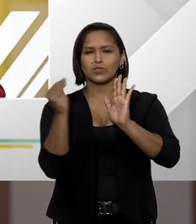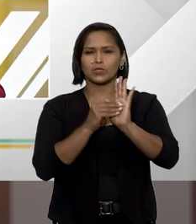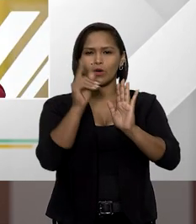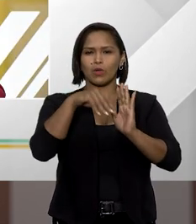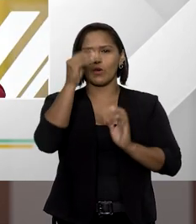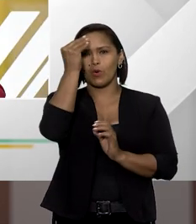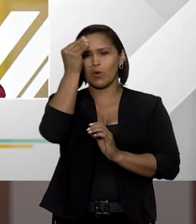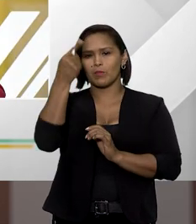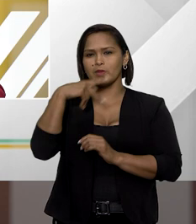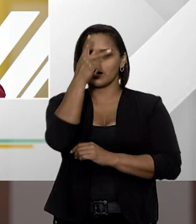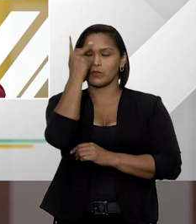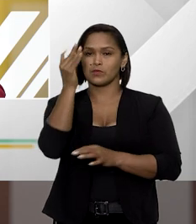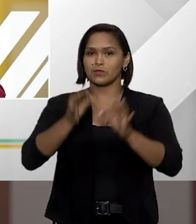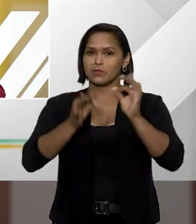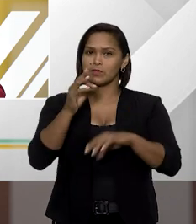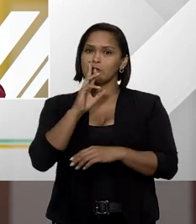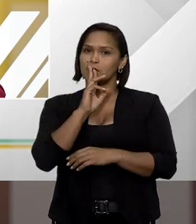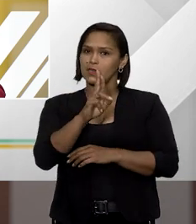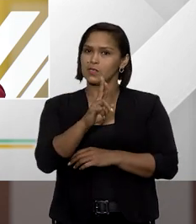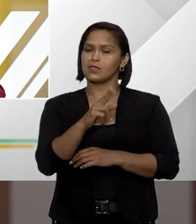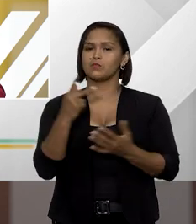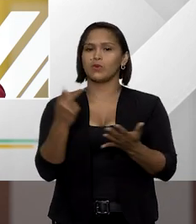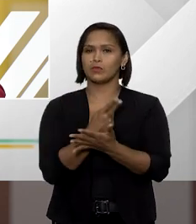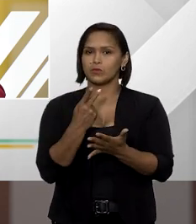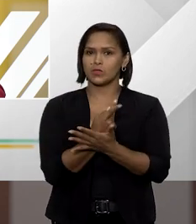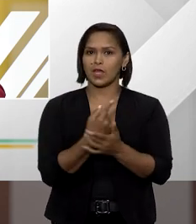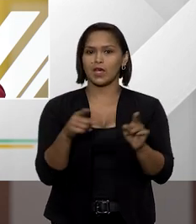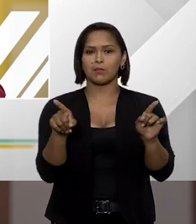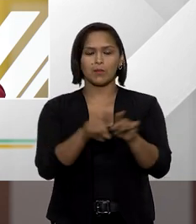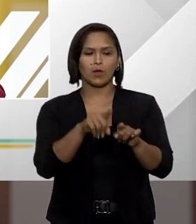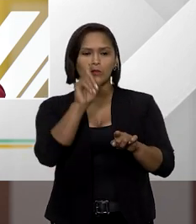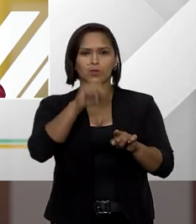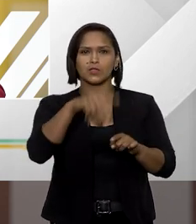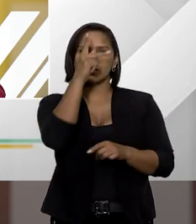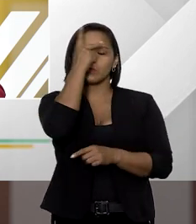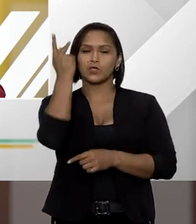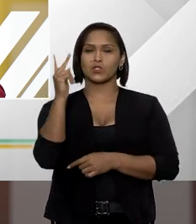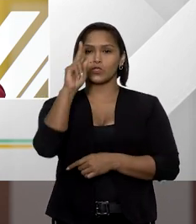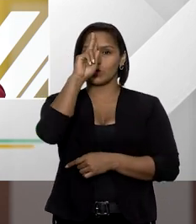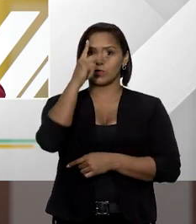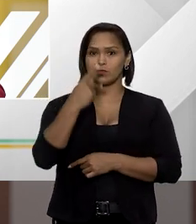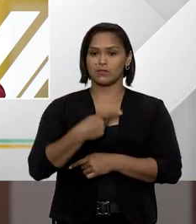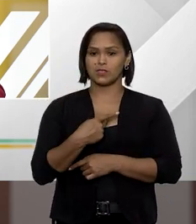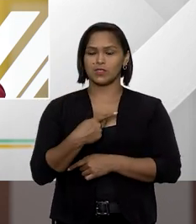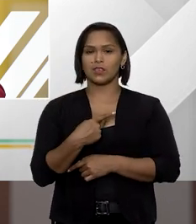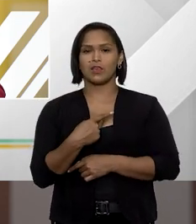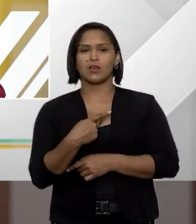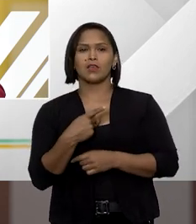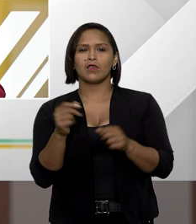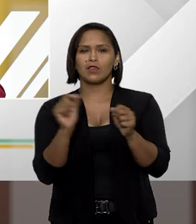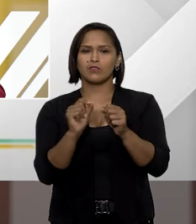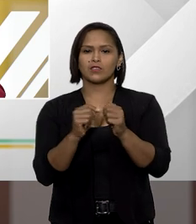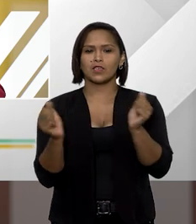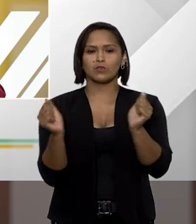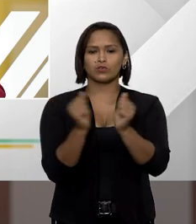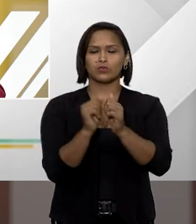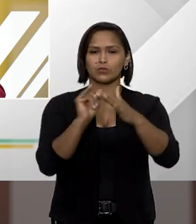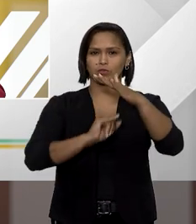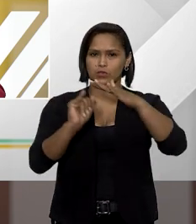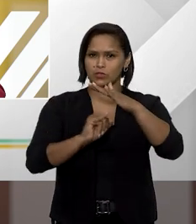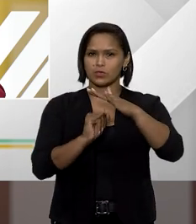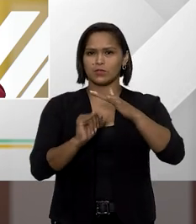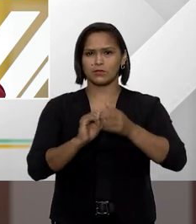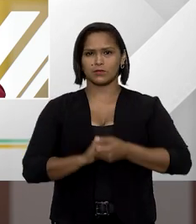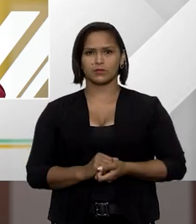culpa para que a pessoa jurídica responda por atos lesivos das pessoas físicas que agiram por meio das instituições, professor